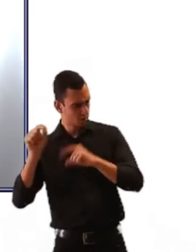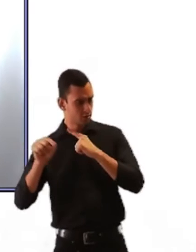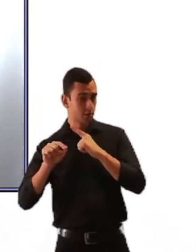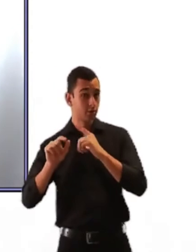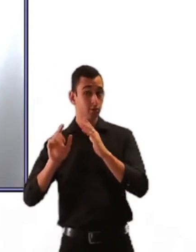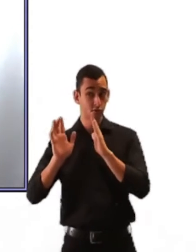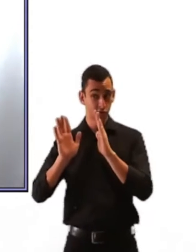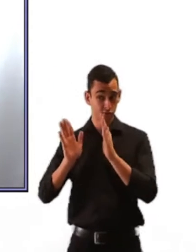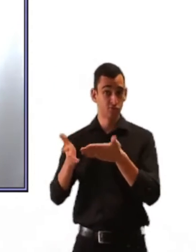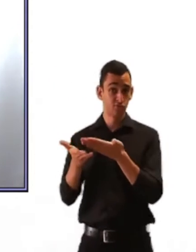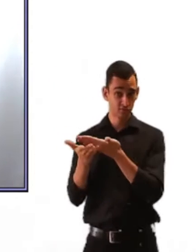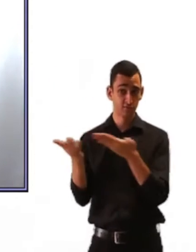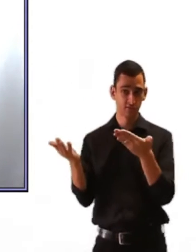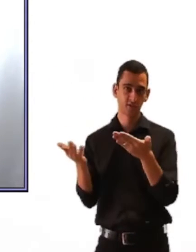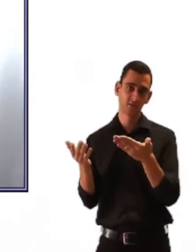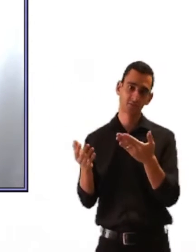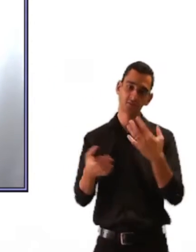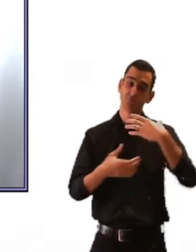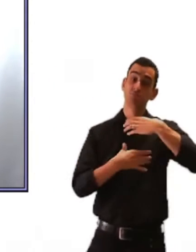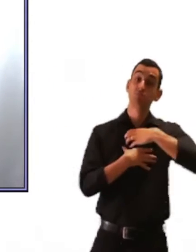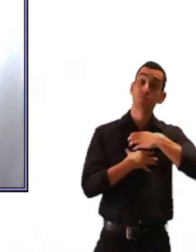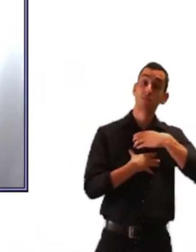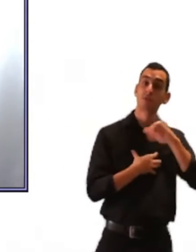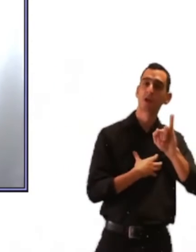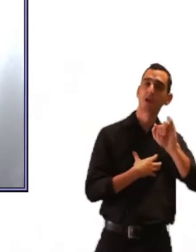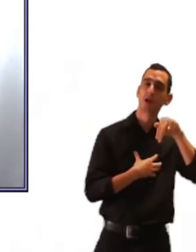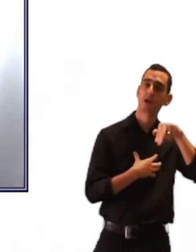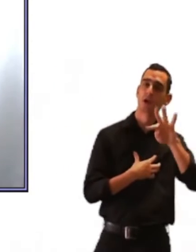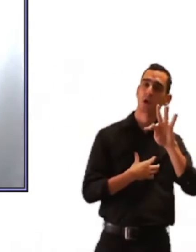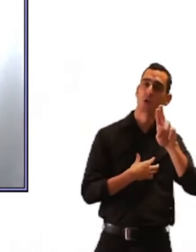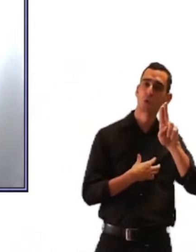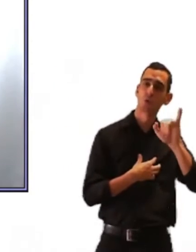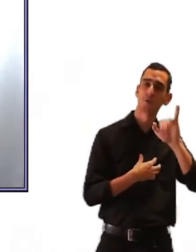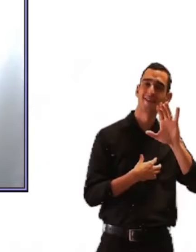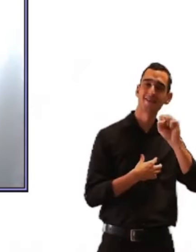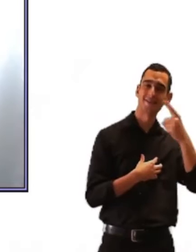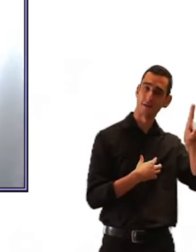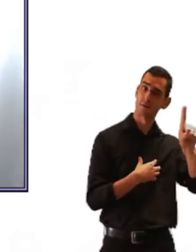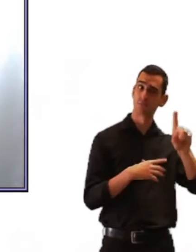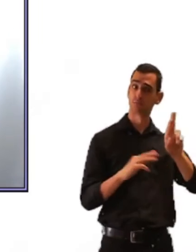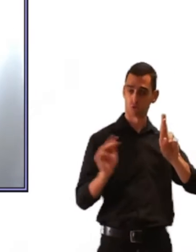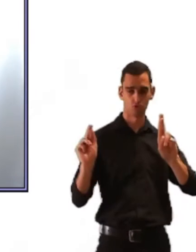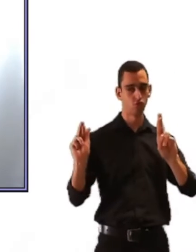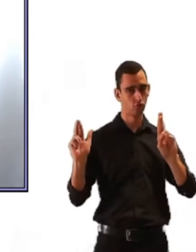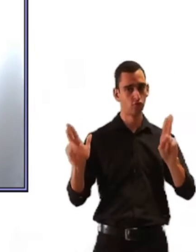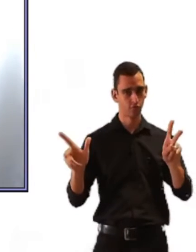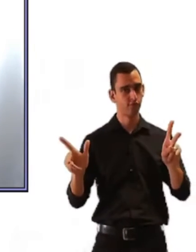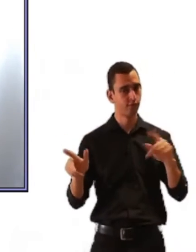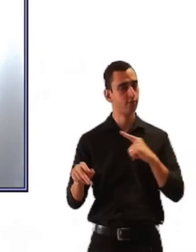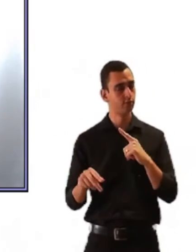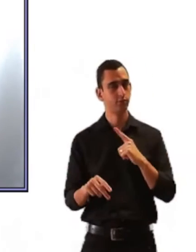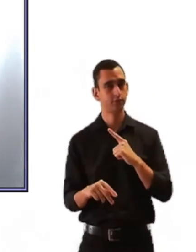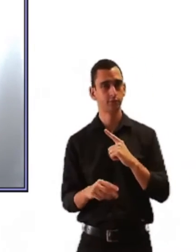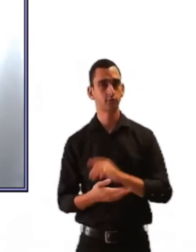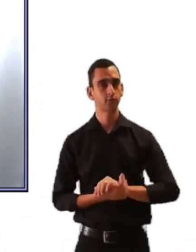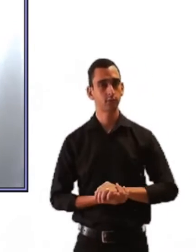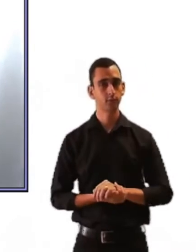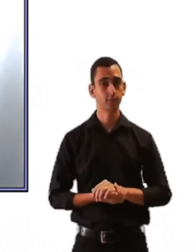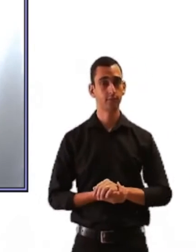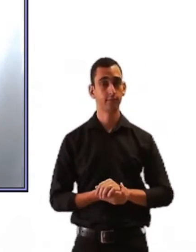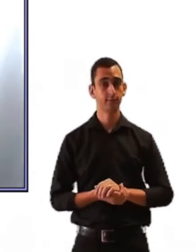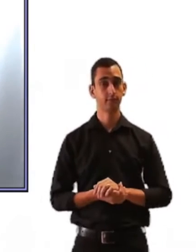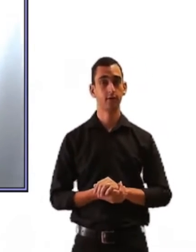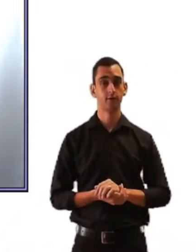parte do nada, um insight, ele já parte de um problema trabalhado, em que o